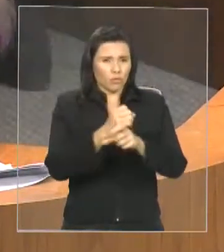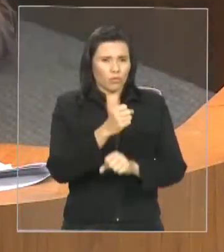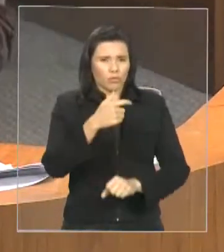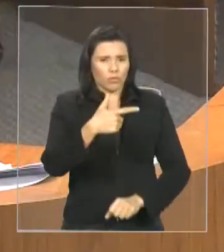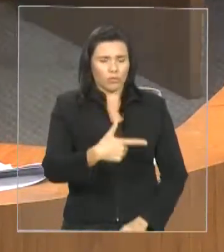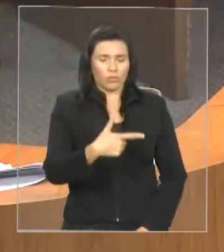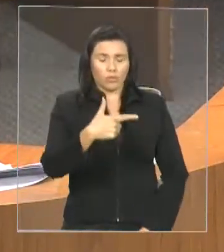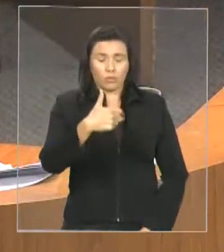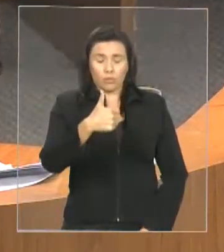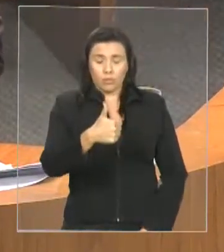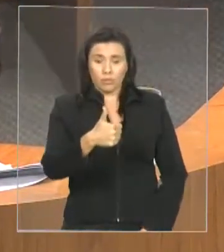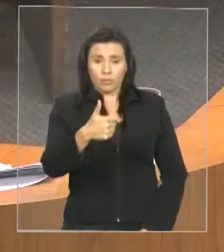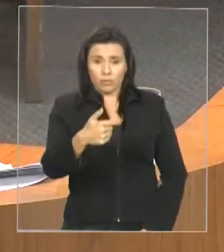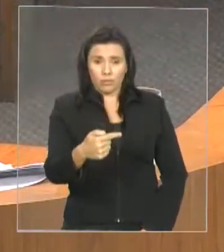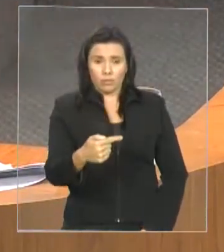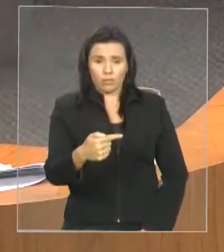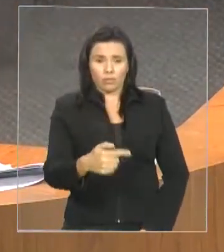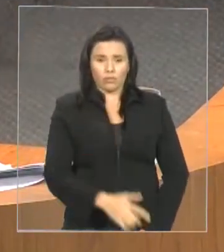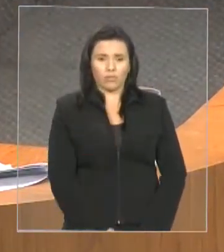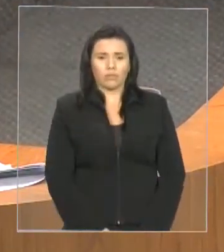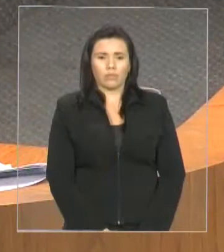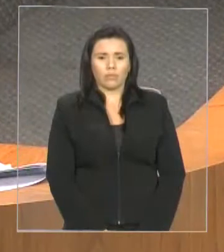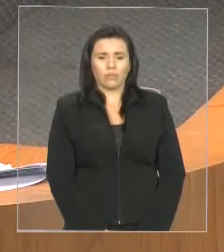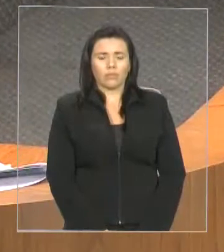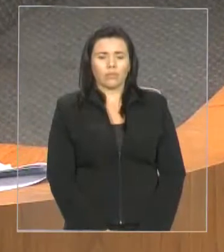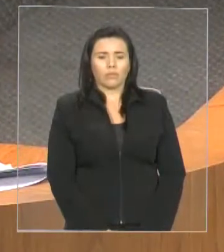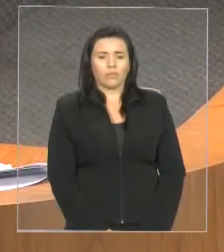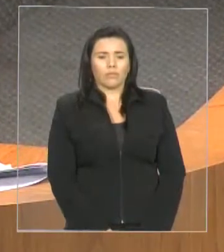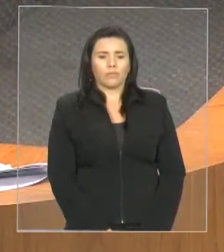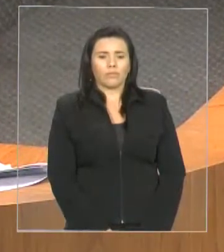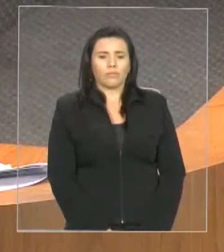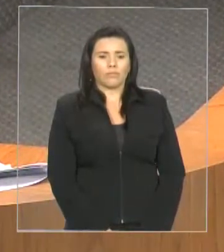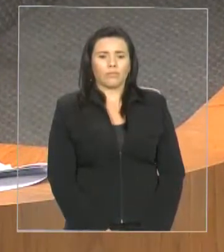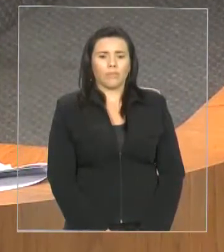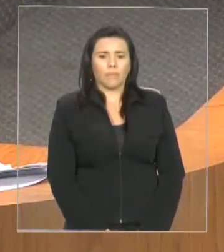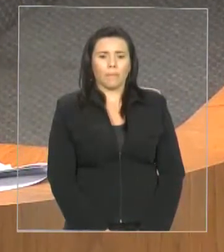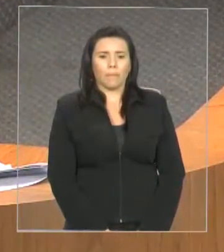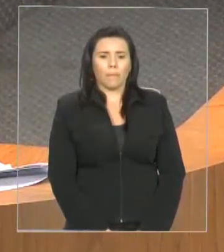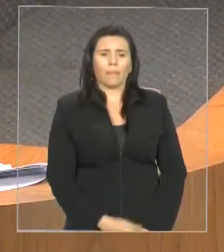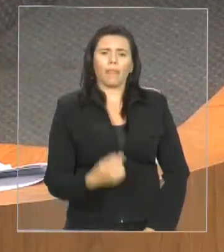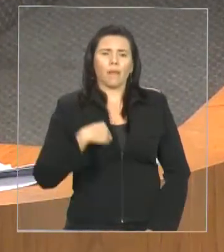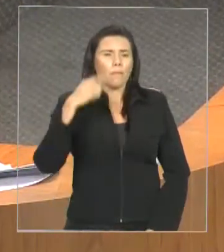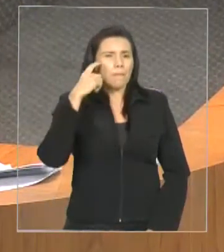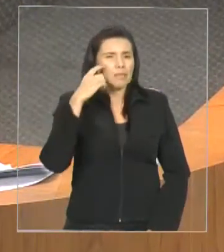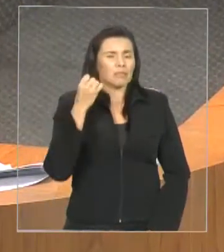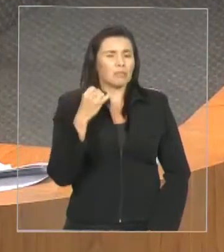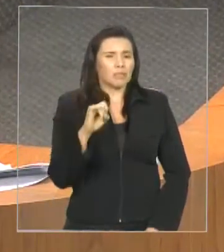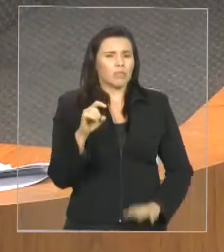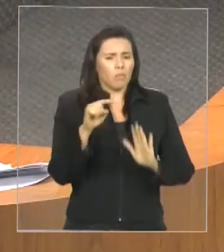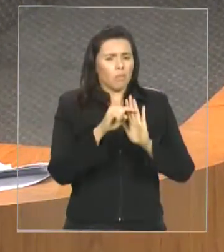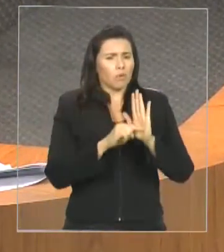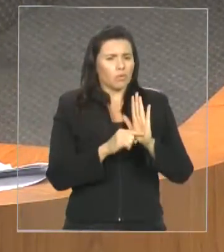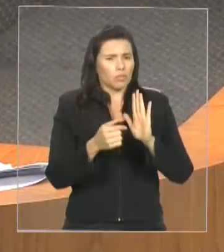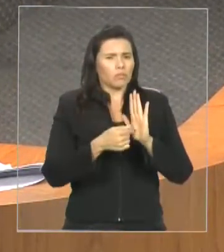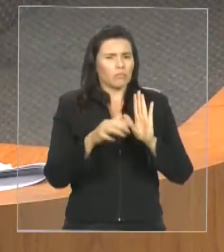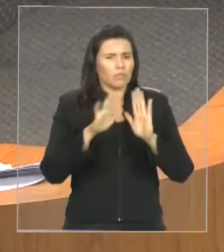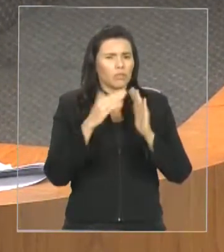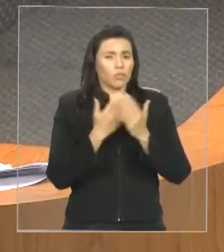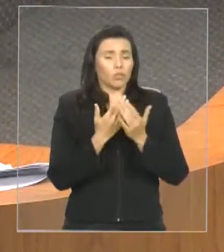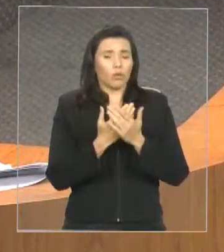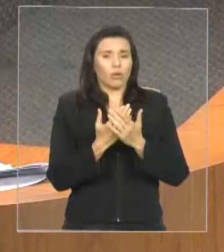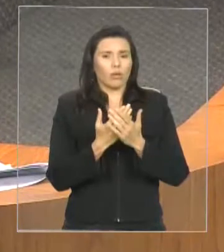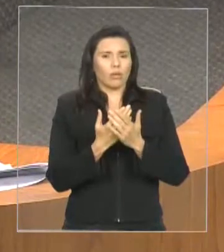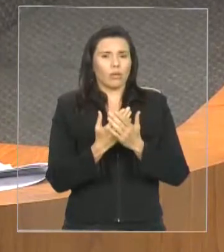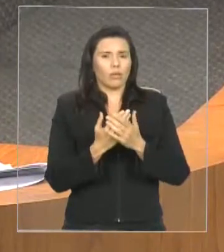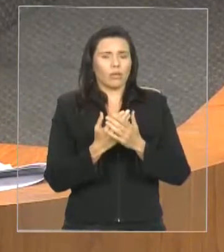escola em um município. A necessidade, já que a escola é digna, e é um projeto louvável,